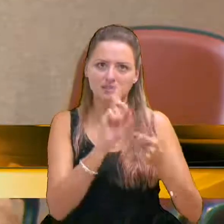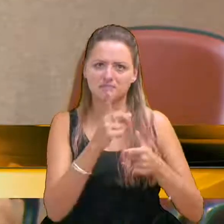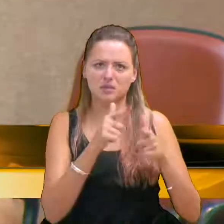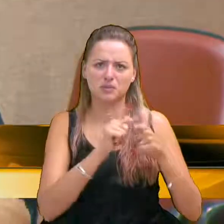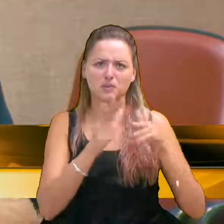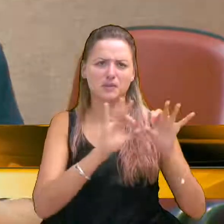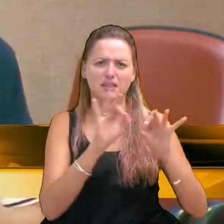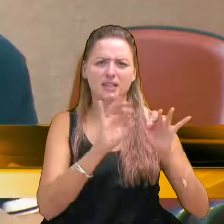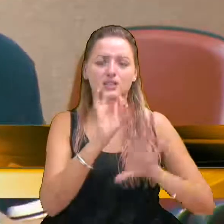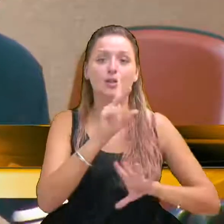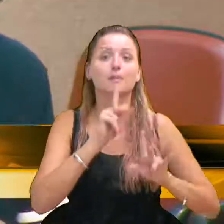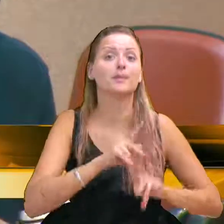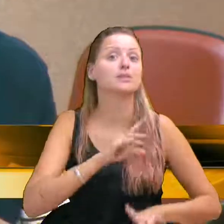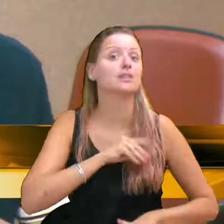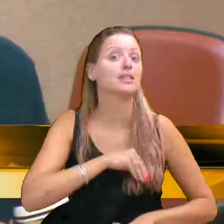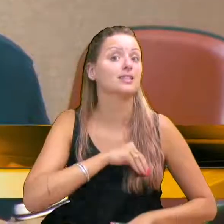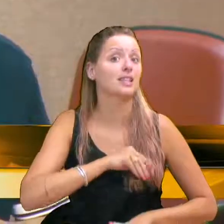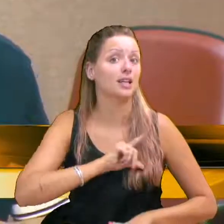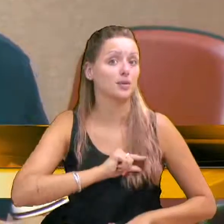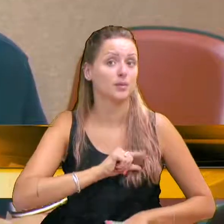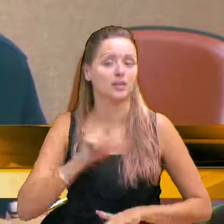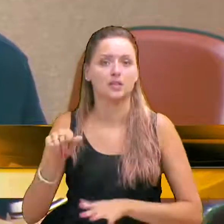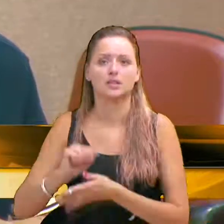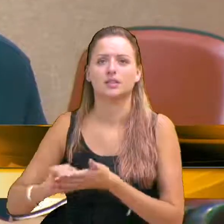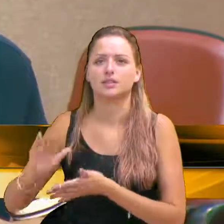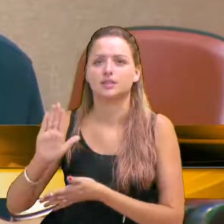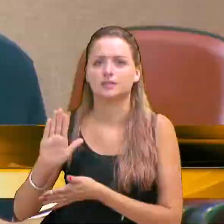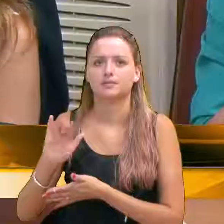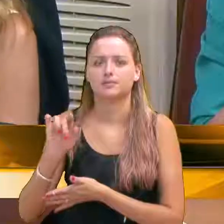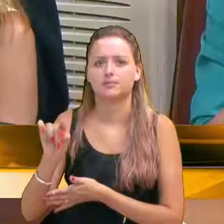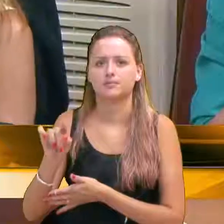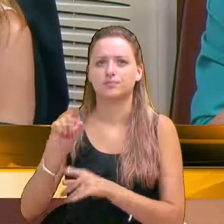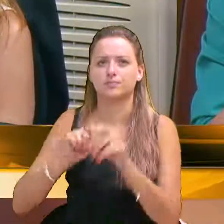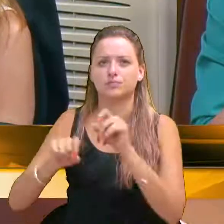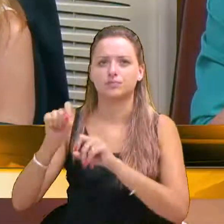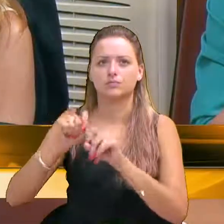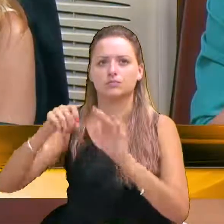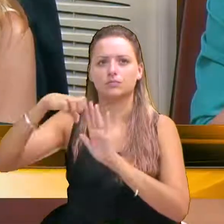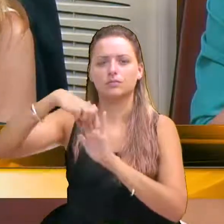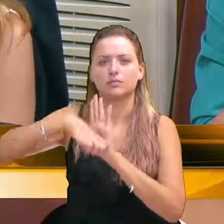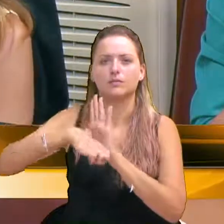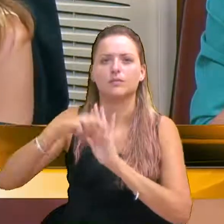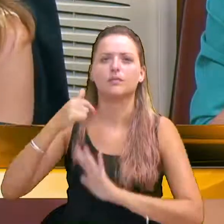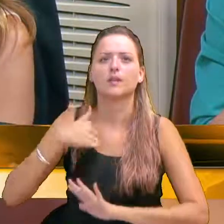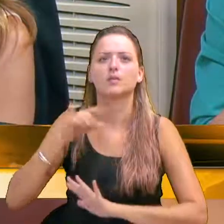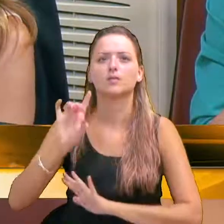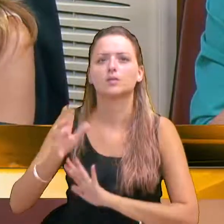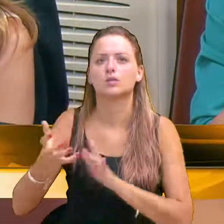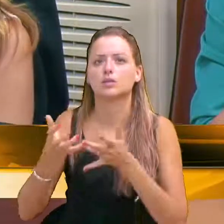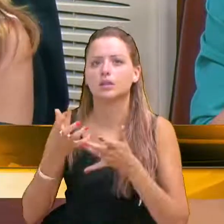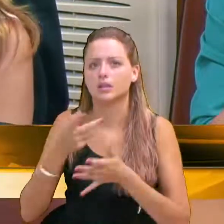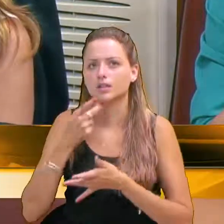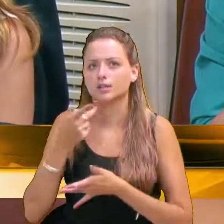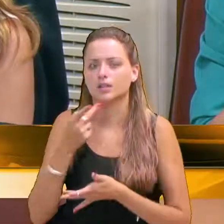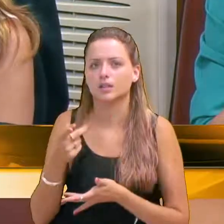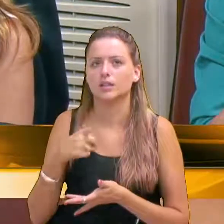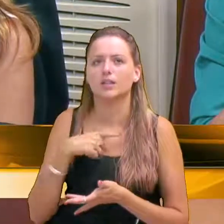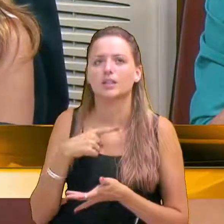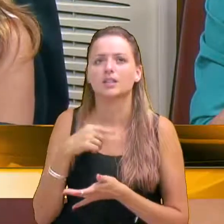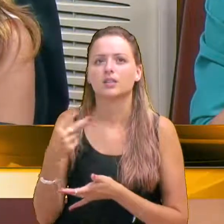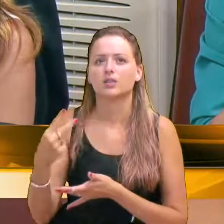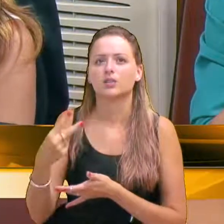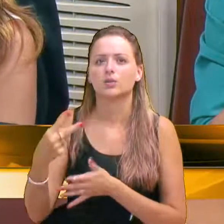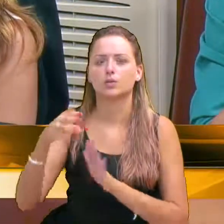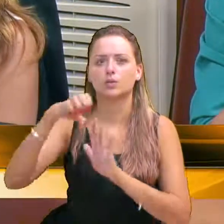vereador Paula. Com relação às emendas, eu só queria ilustrar que recebemos 2